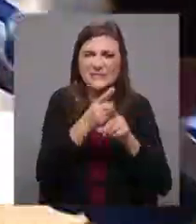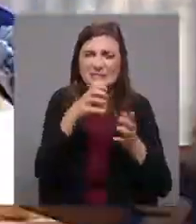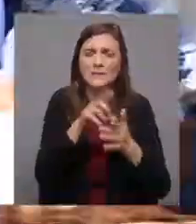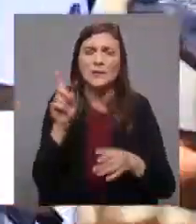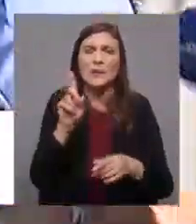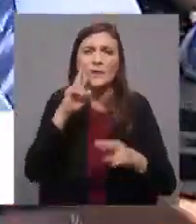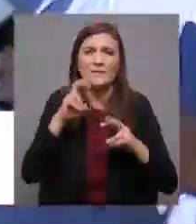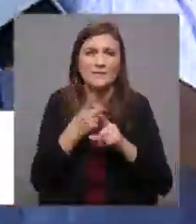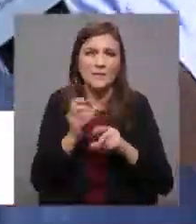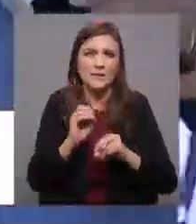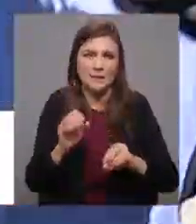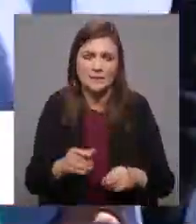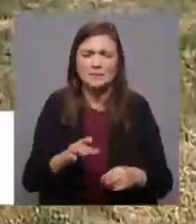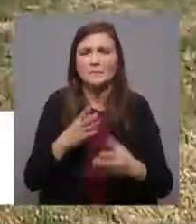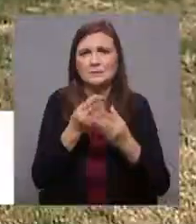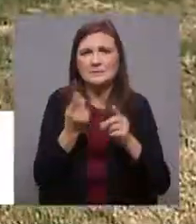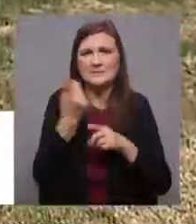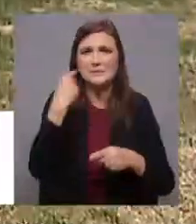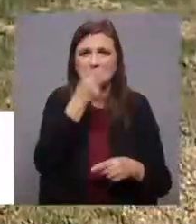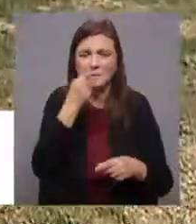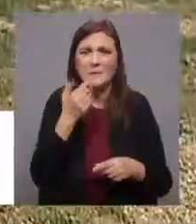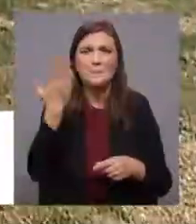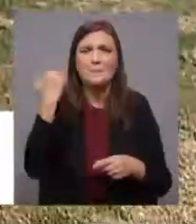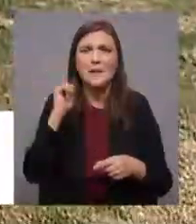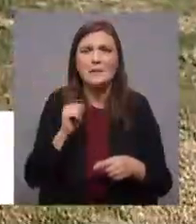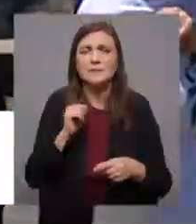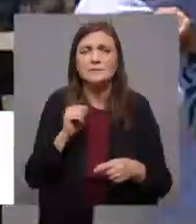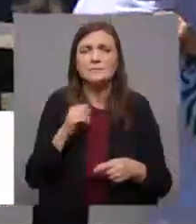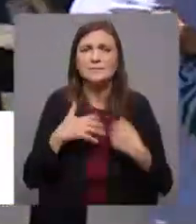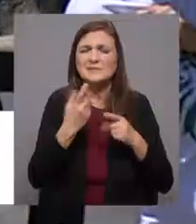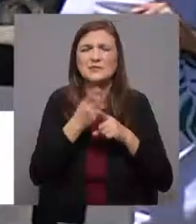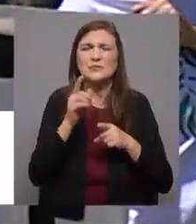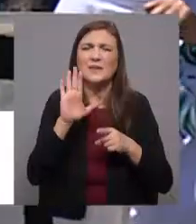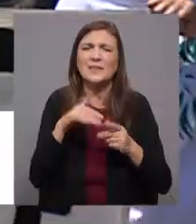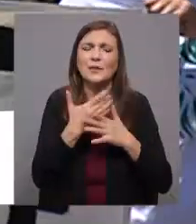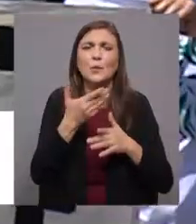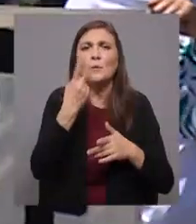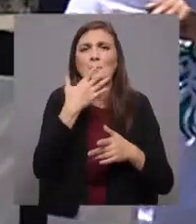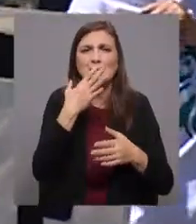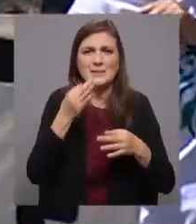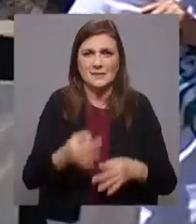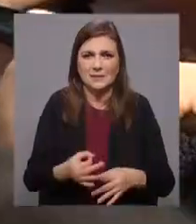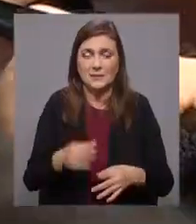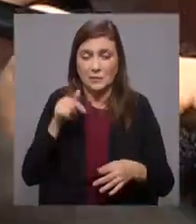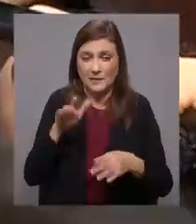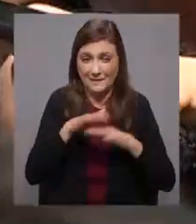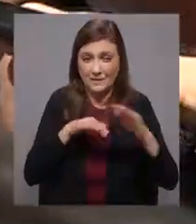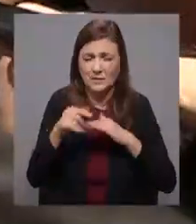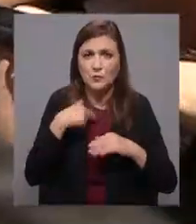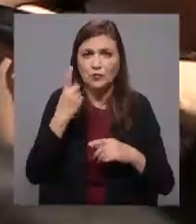Foi absolvido em maio, mas na altura não ficou eufórico e deixou uma certeza. Isto que me foi feito foi um